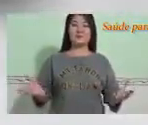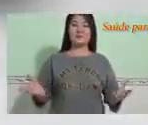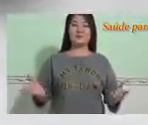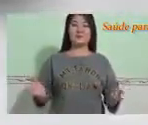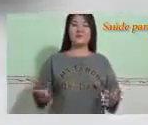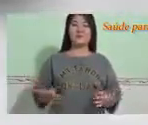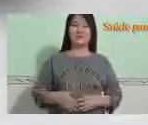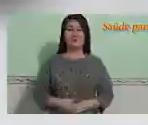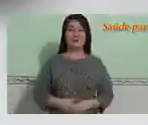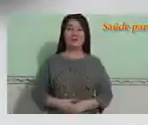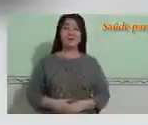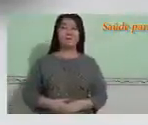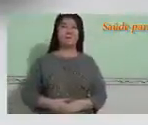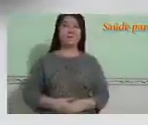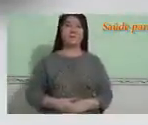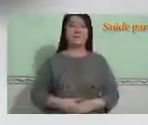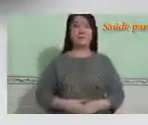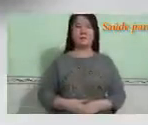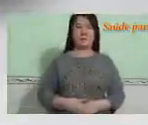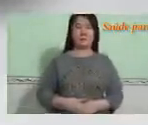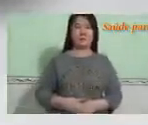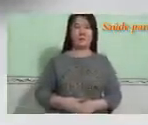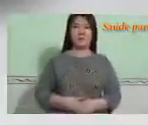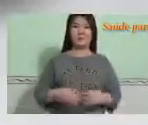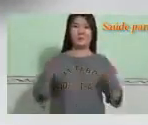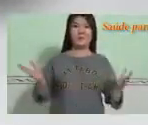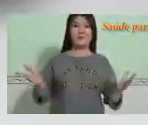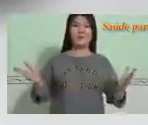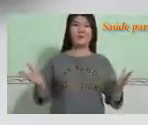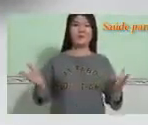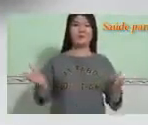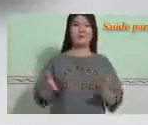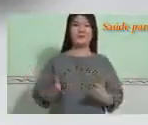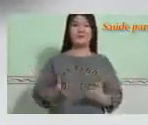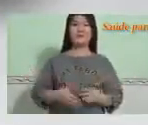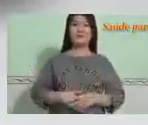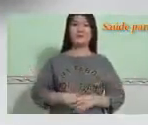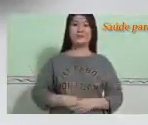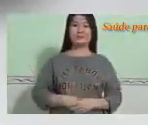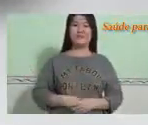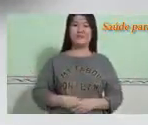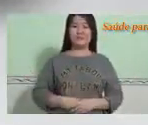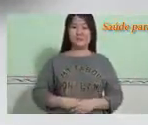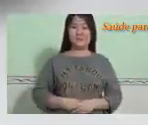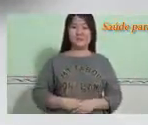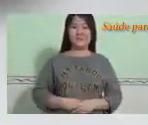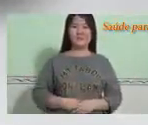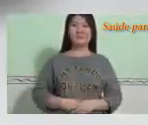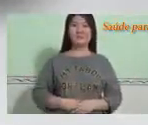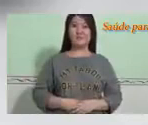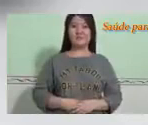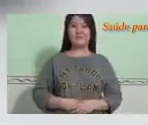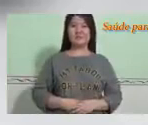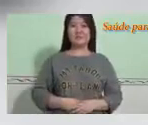A espirulina pode ser encontrada na forma de comprimido ou pó, estando à venda em lojas de produtos naturais,